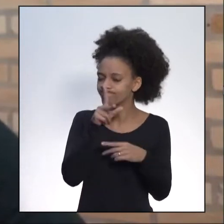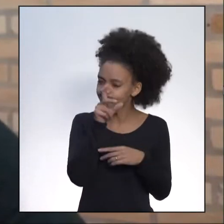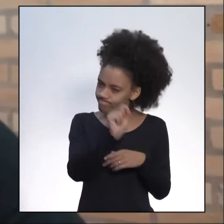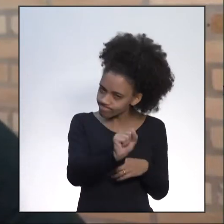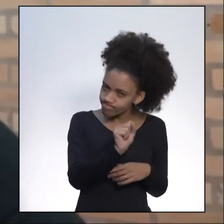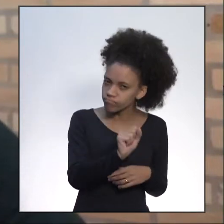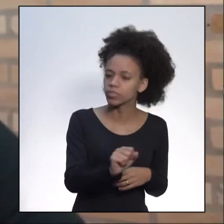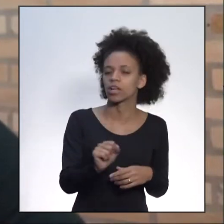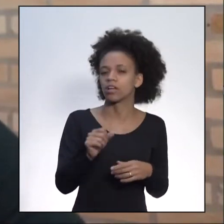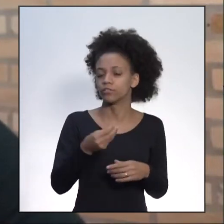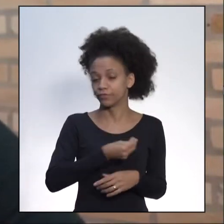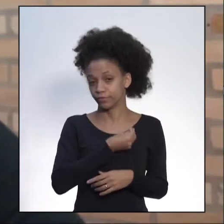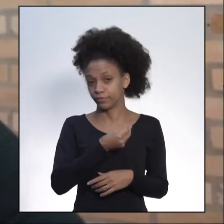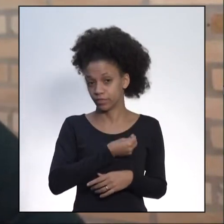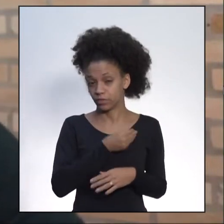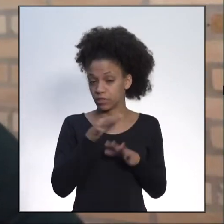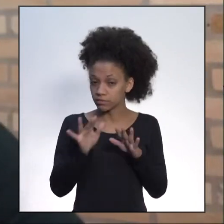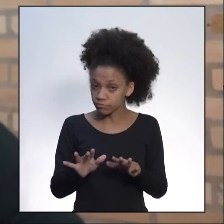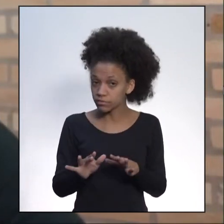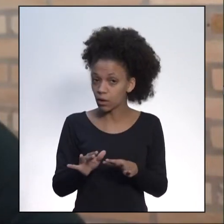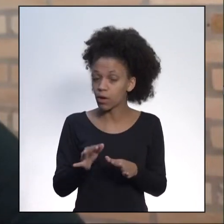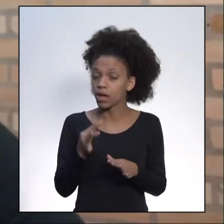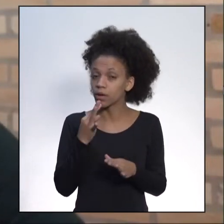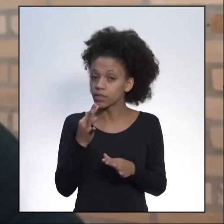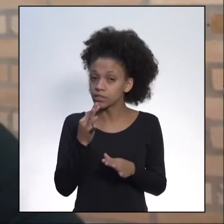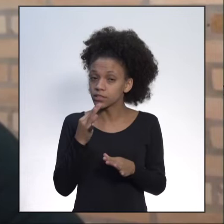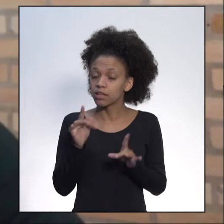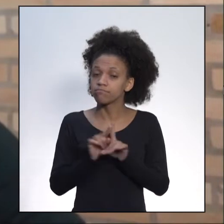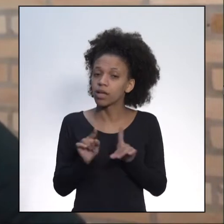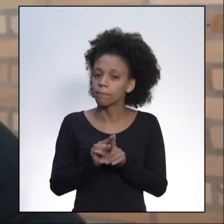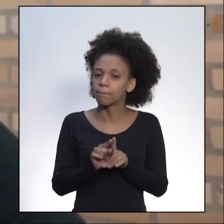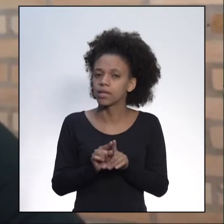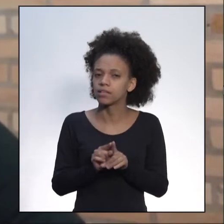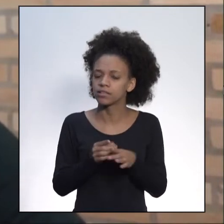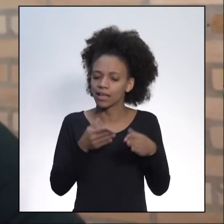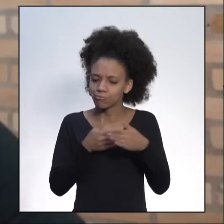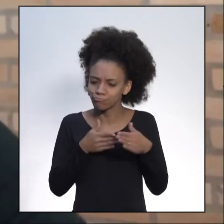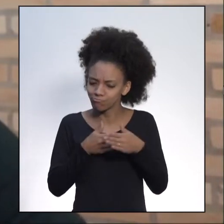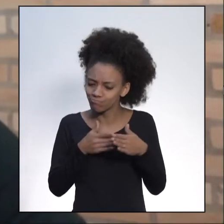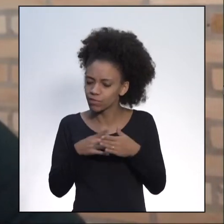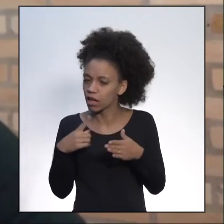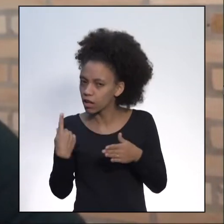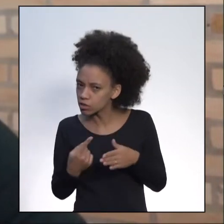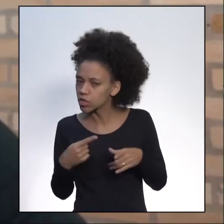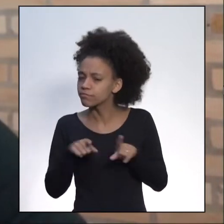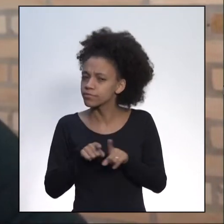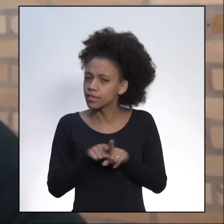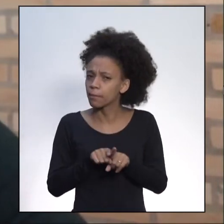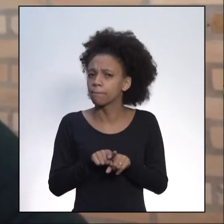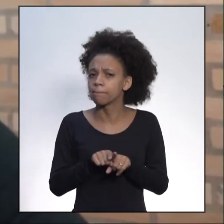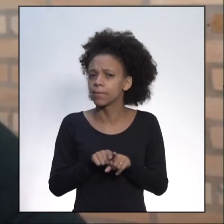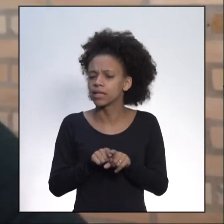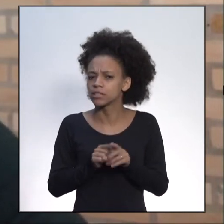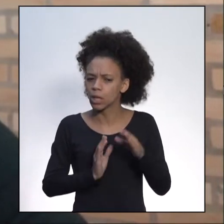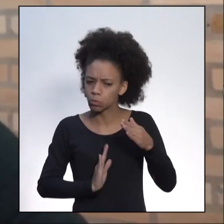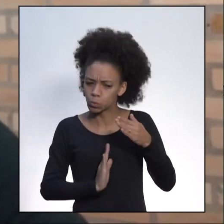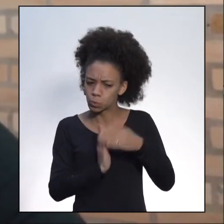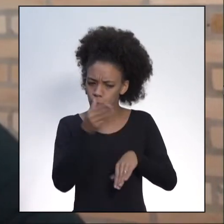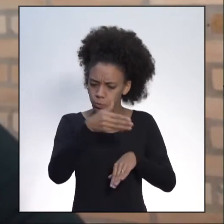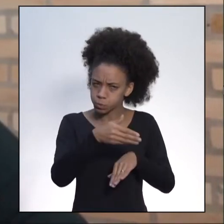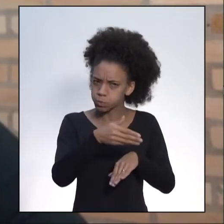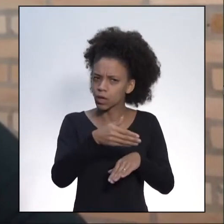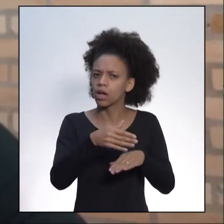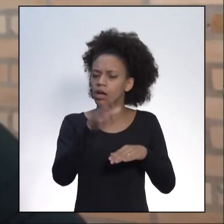momento que nós estamos vivendo. E talvez reconhecer as nossas limitações e também os avanços que a gente pode ter,